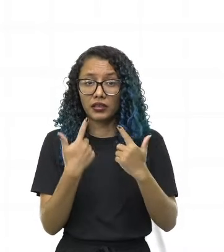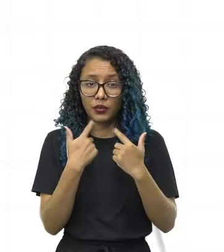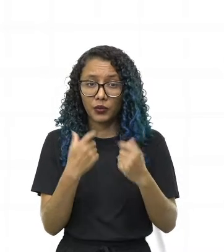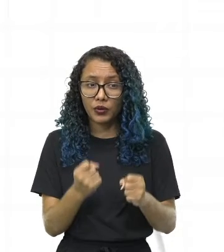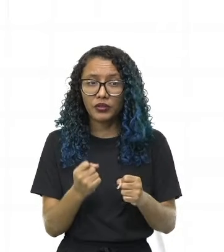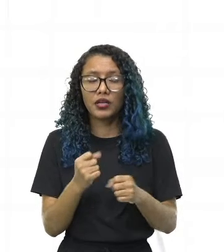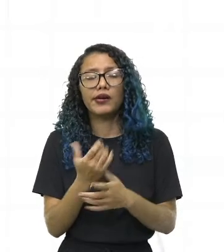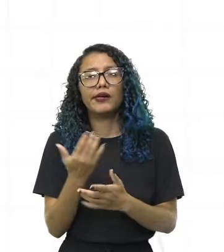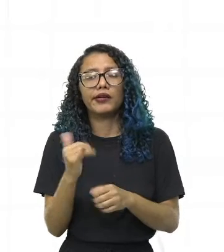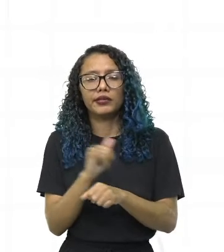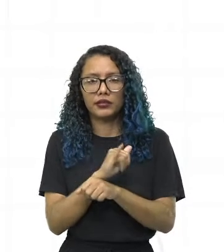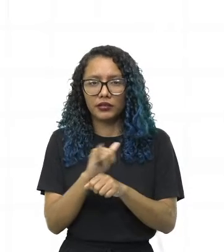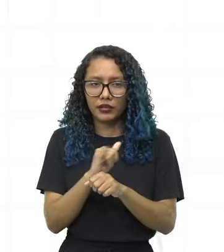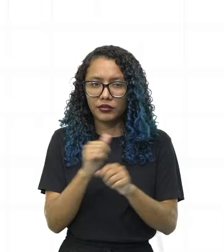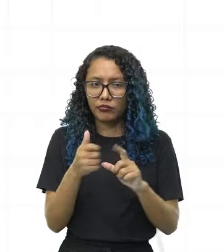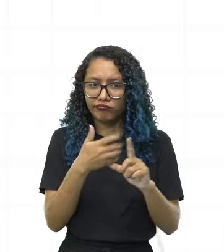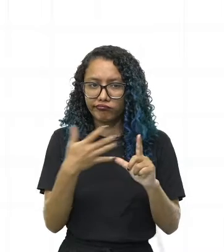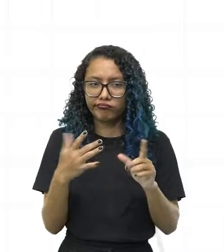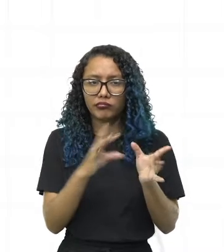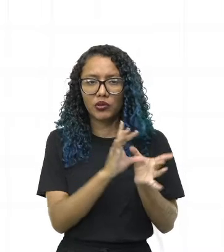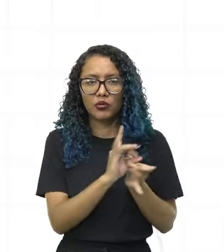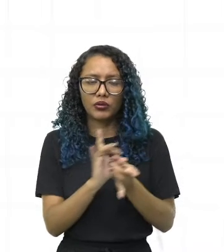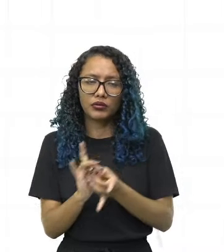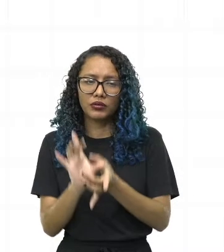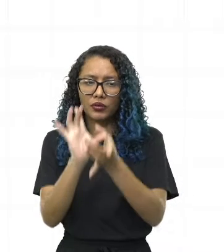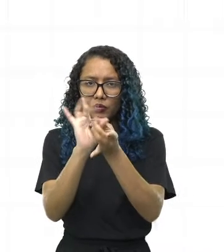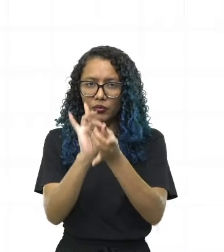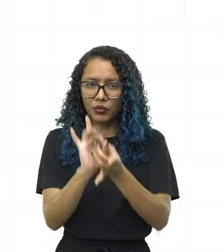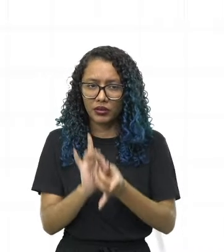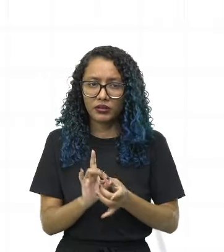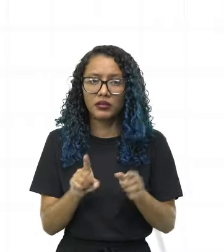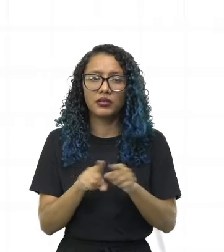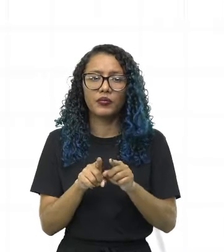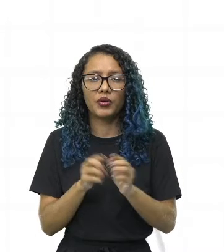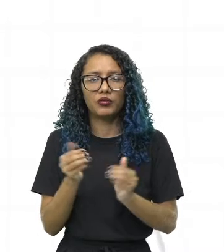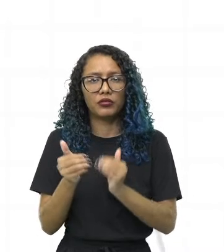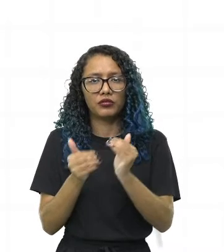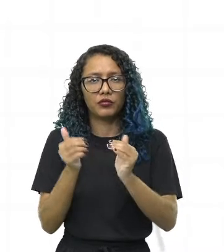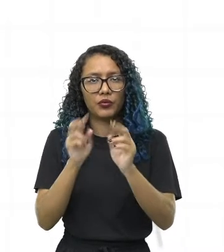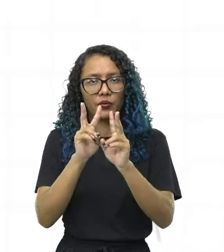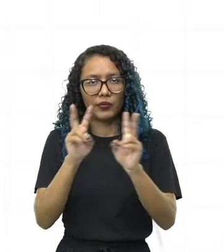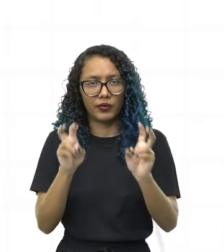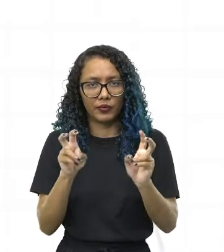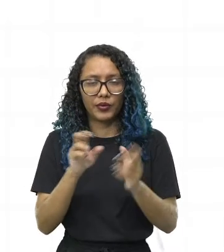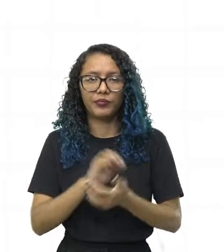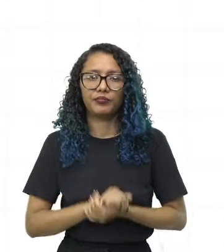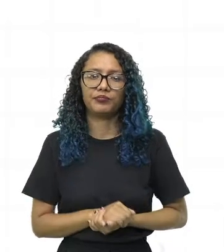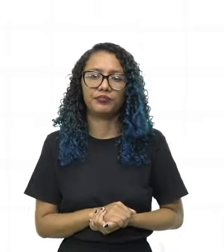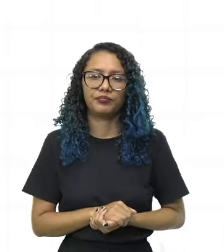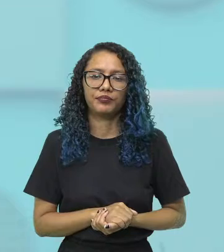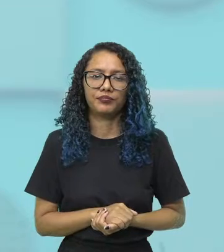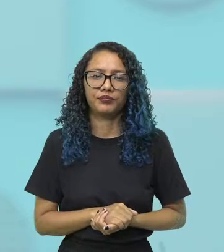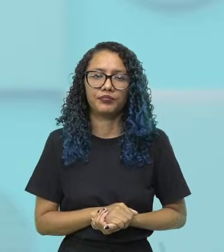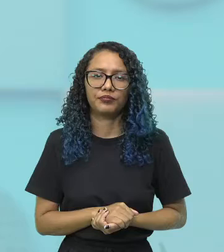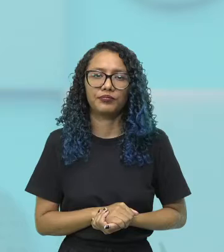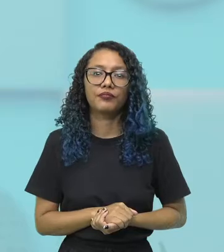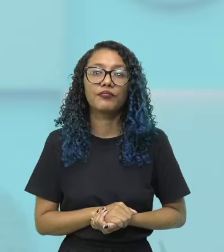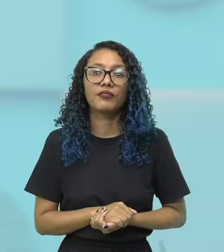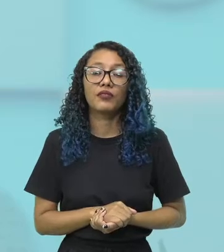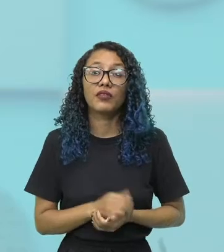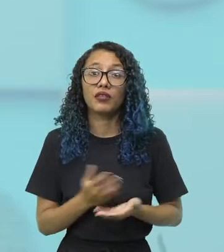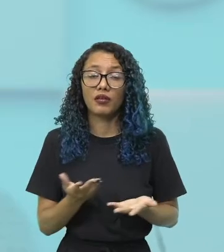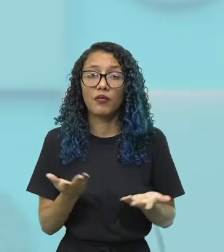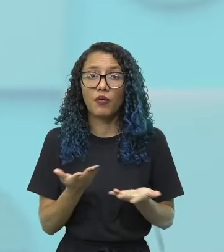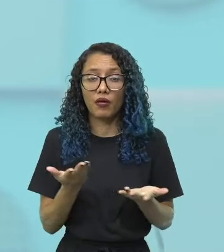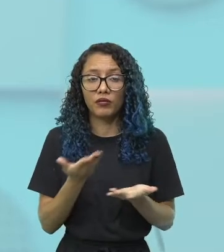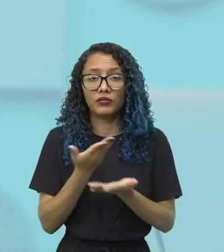linguísticas, mecanismo de paráfrase, coesão e coerência e progressão temática, certo? Vamos saber